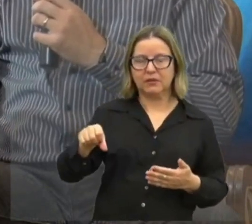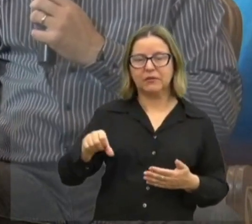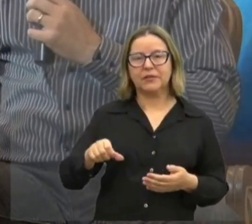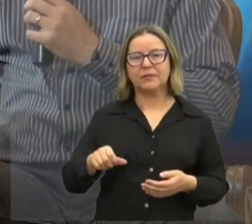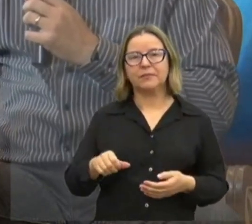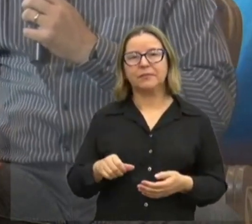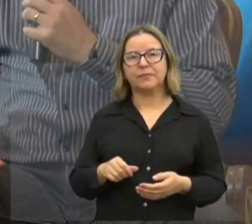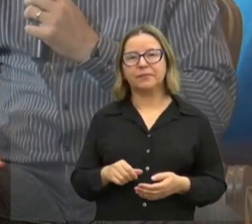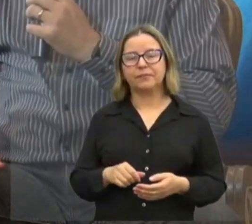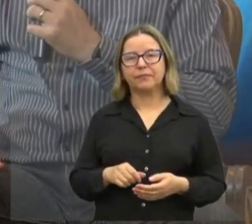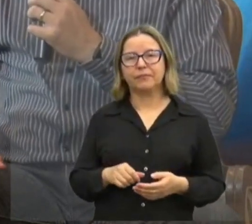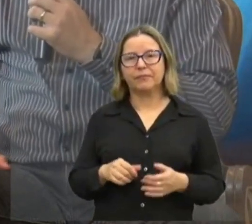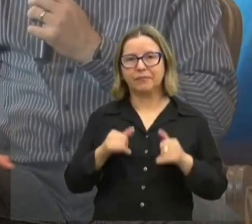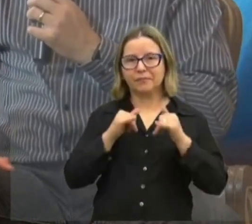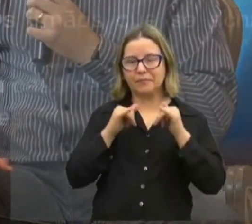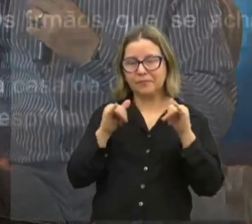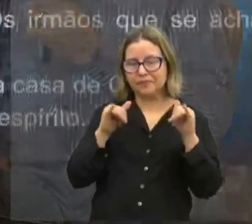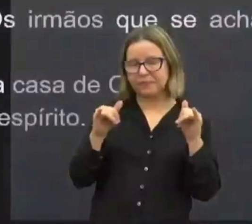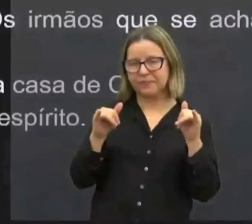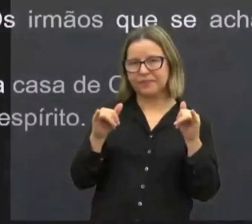19. Diz assim: